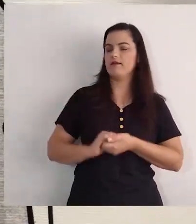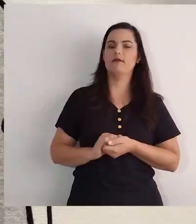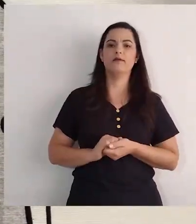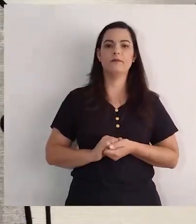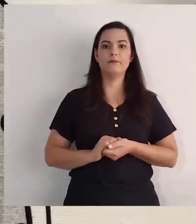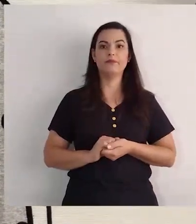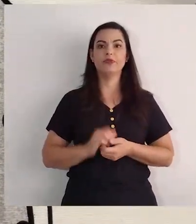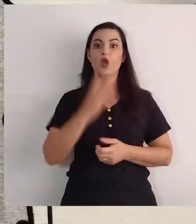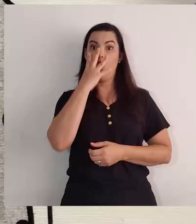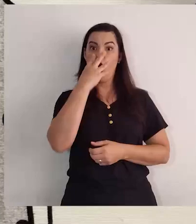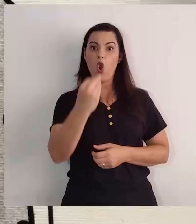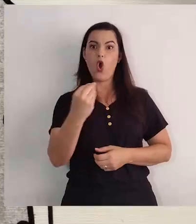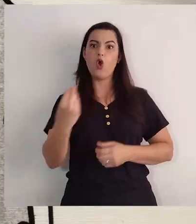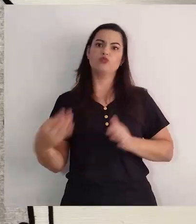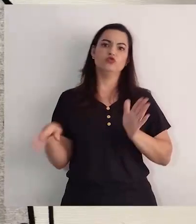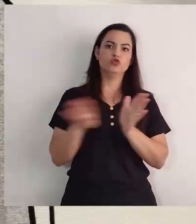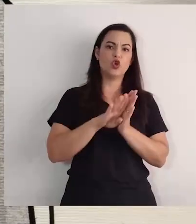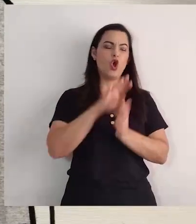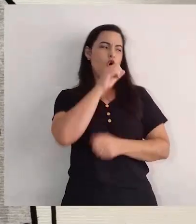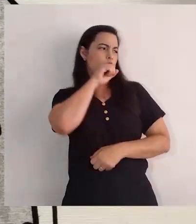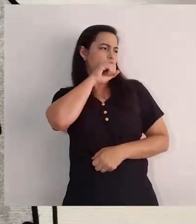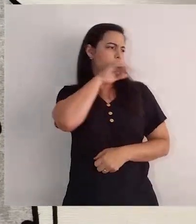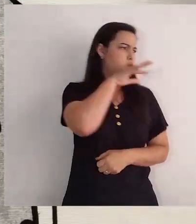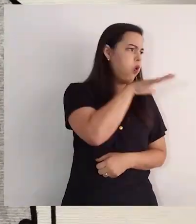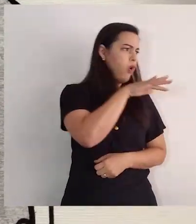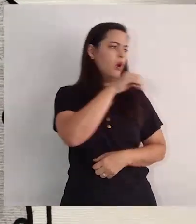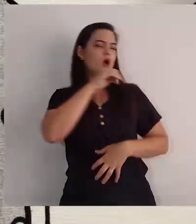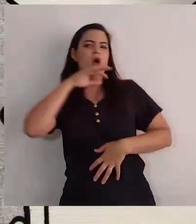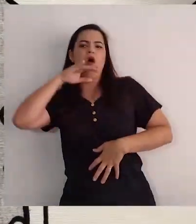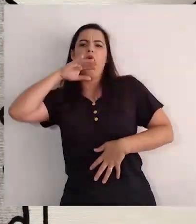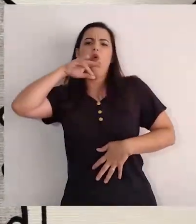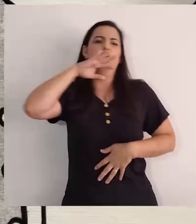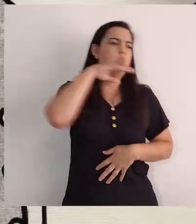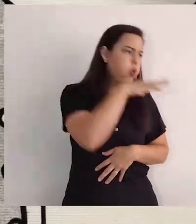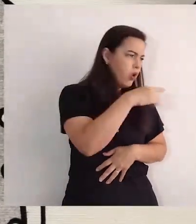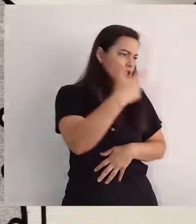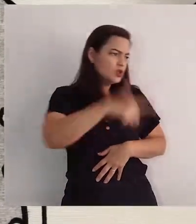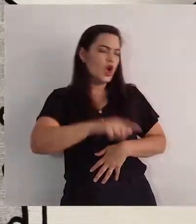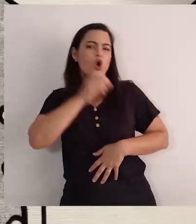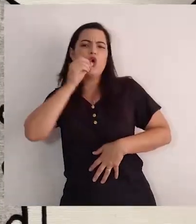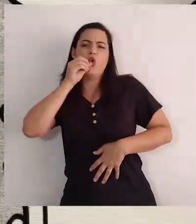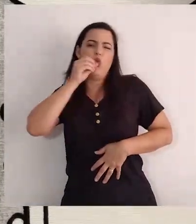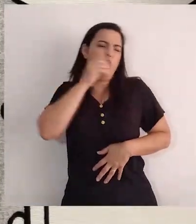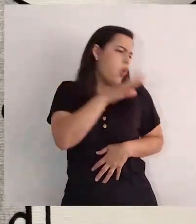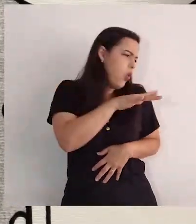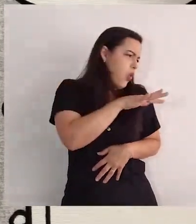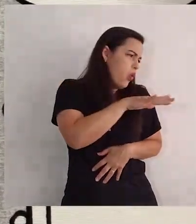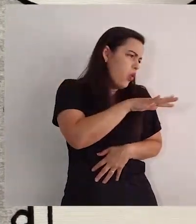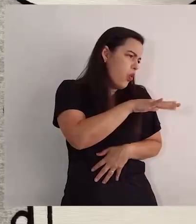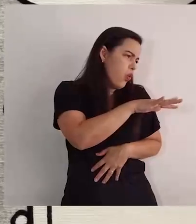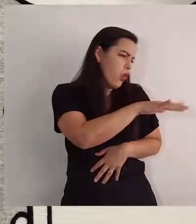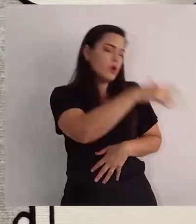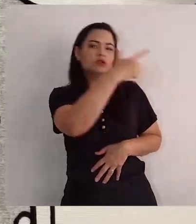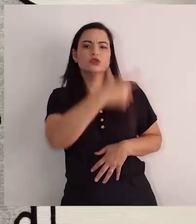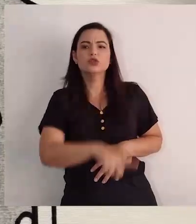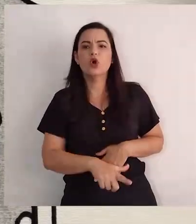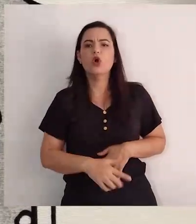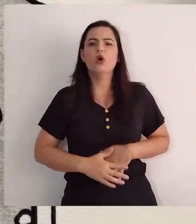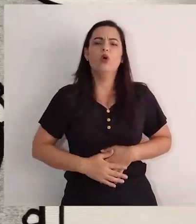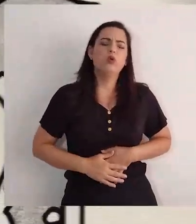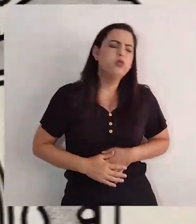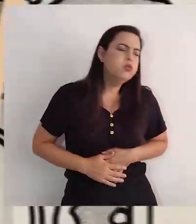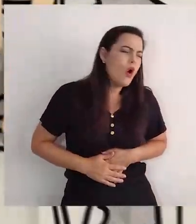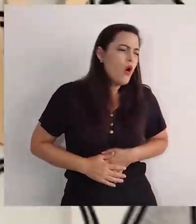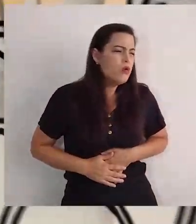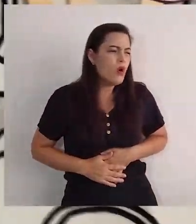chegou. Assoprou. Assoprou. Assoprou. E assoprou.